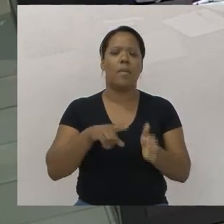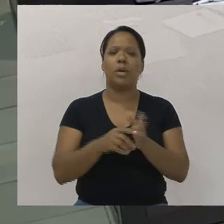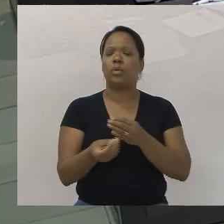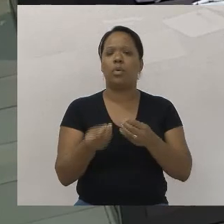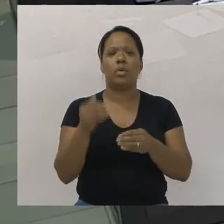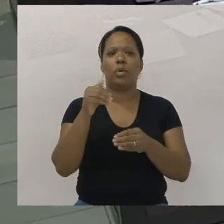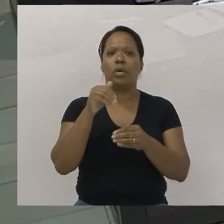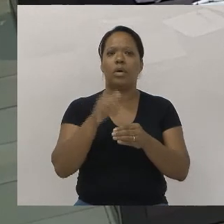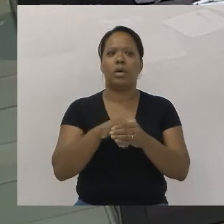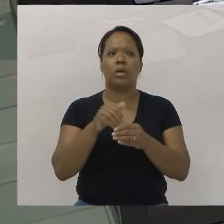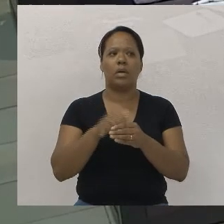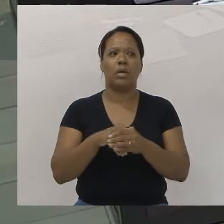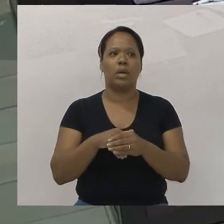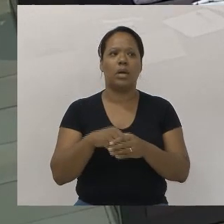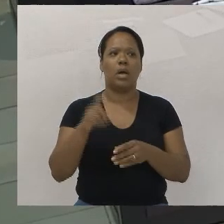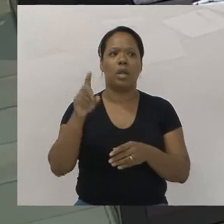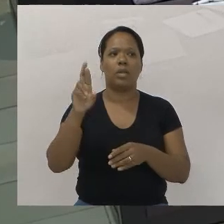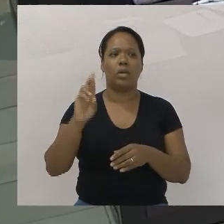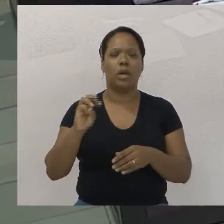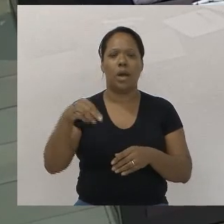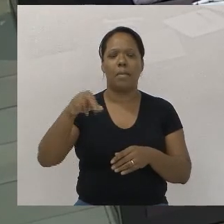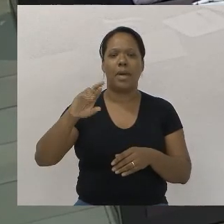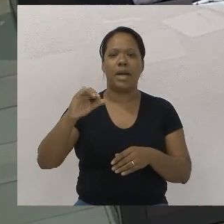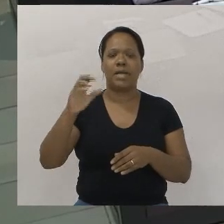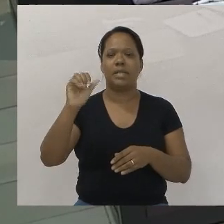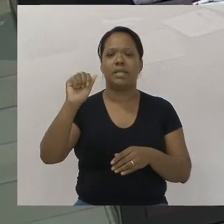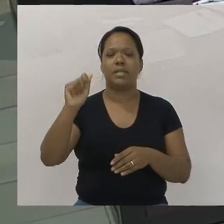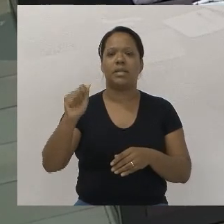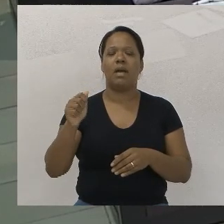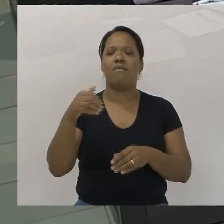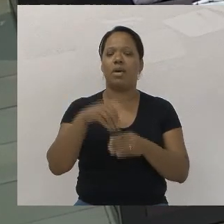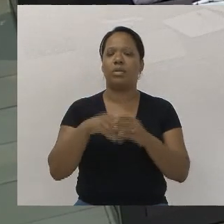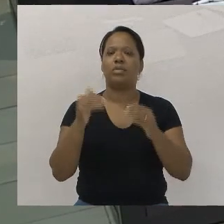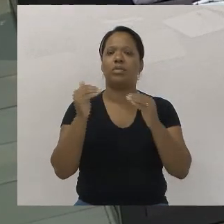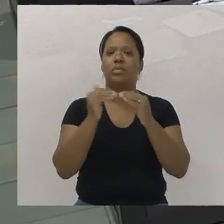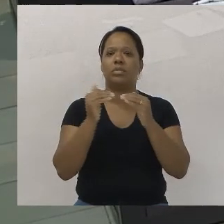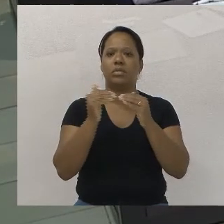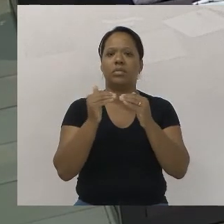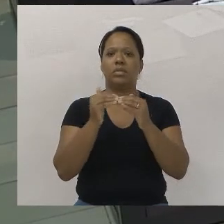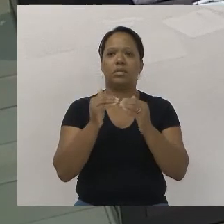volta a vereadora do tona margens antes favorável